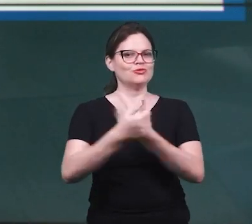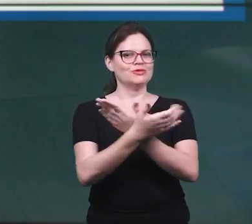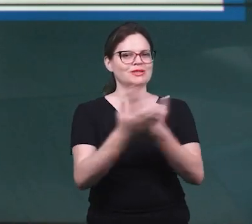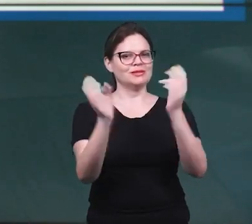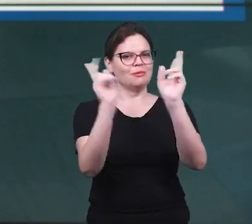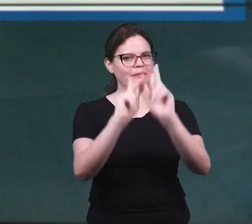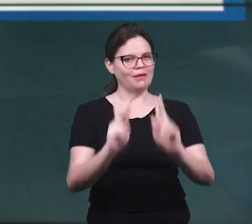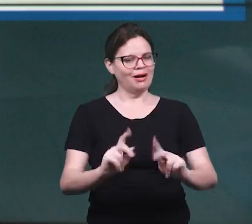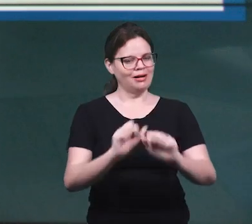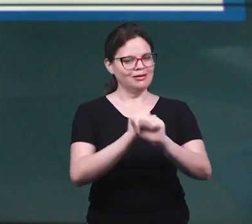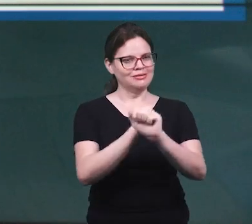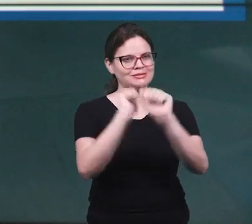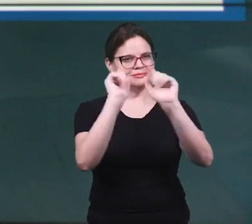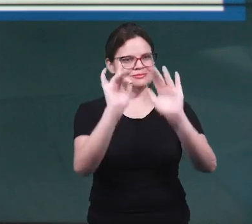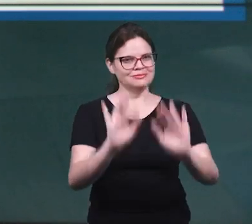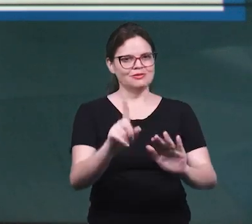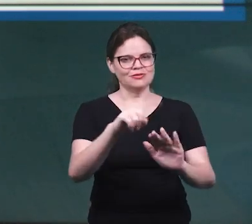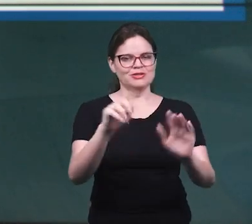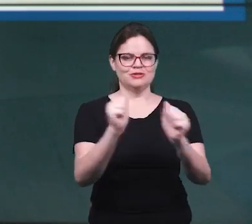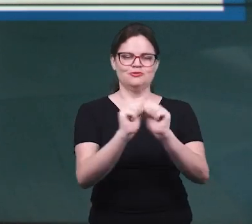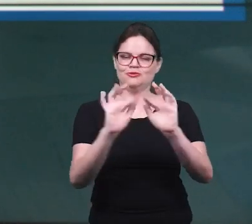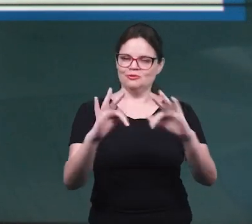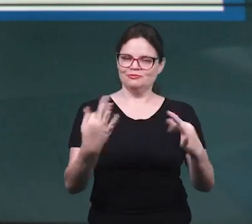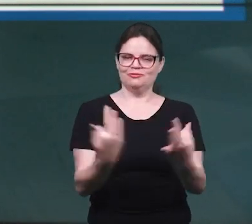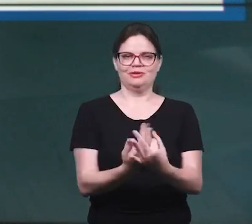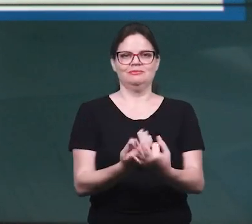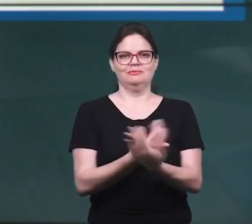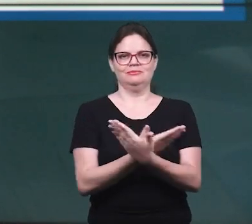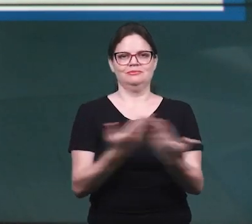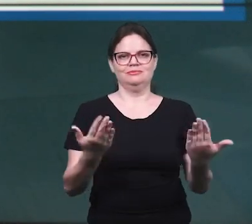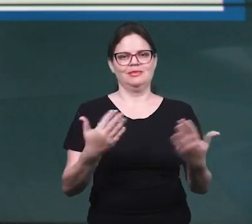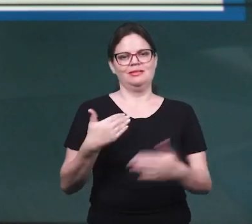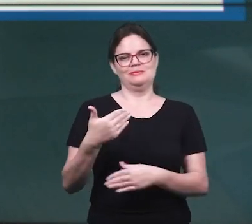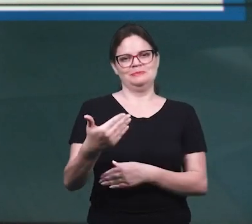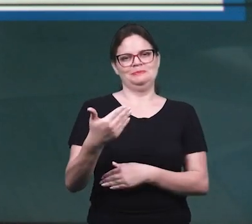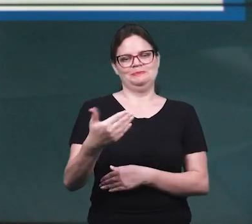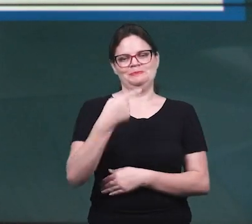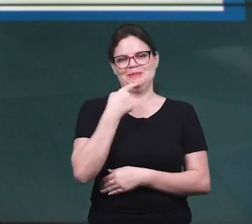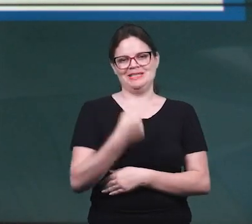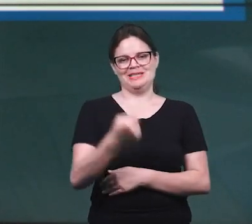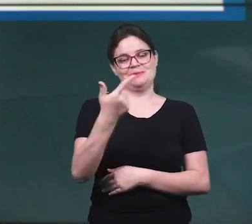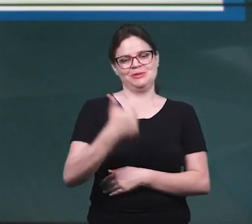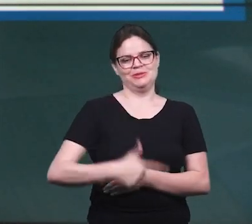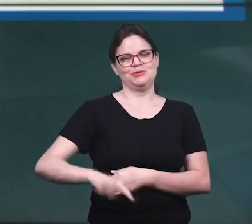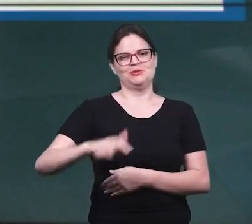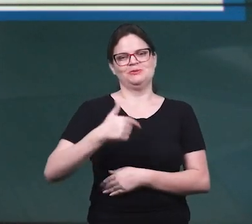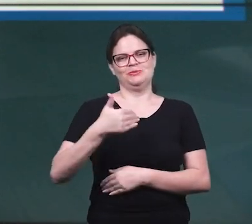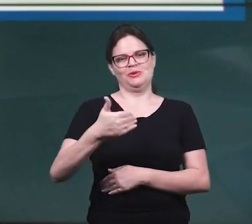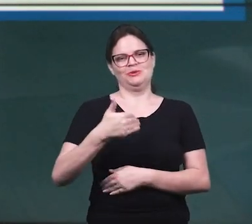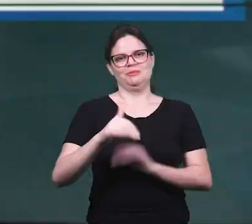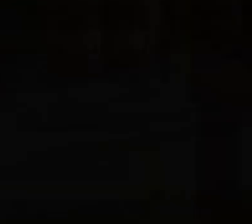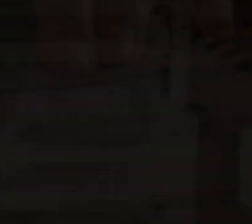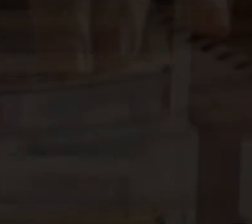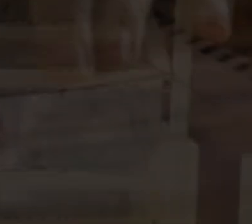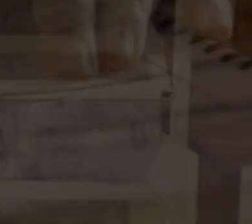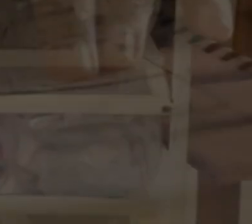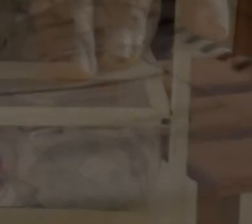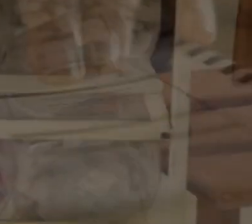paz, você, toda a sua família, e até na próxima semana com o próximo programa.